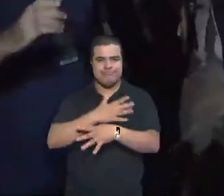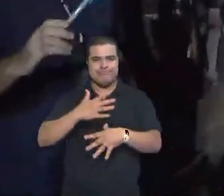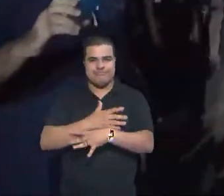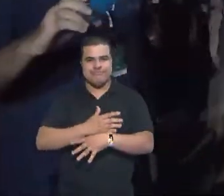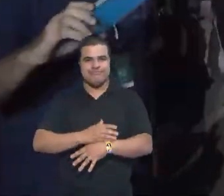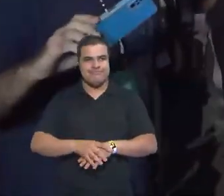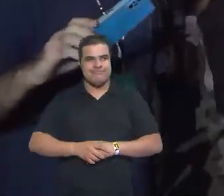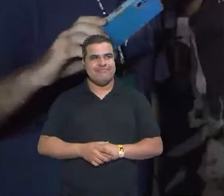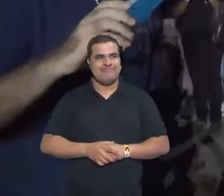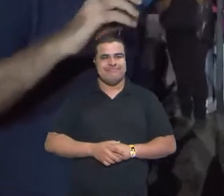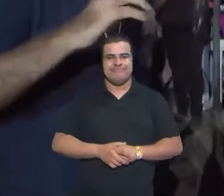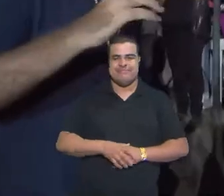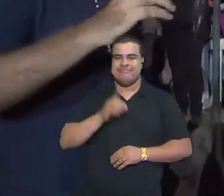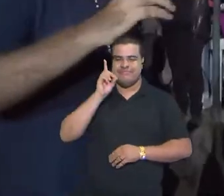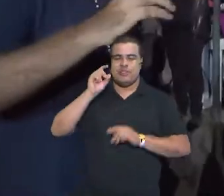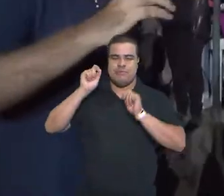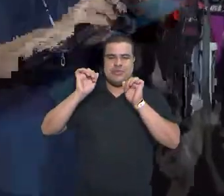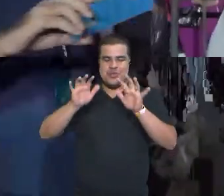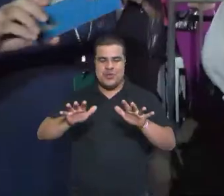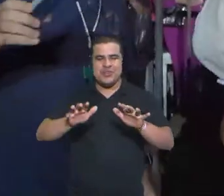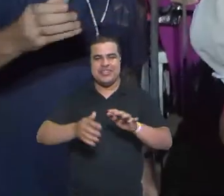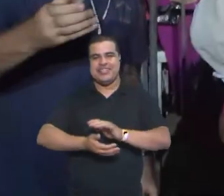vamos lá Deus abençoe